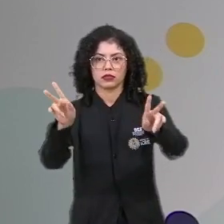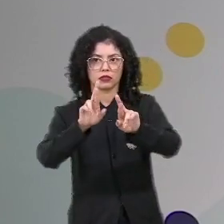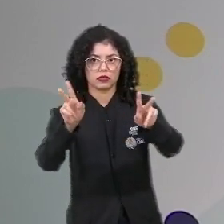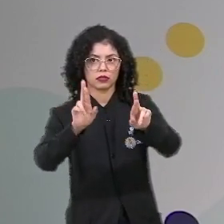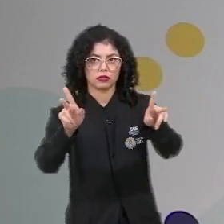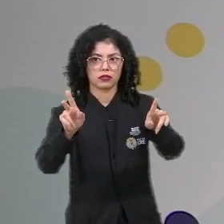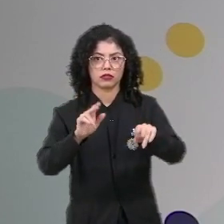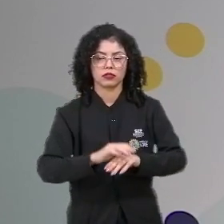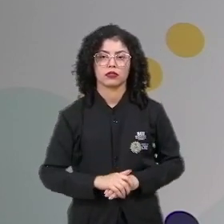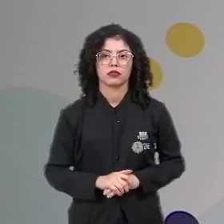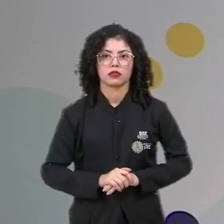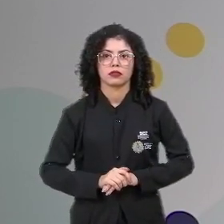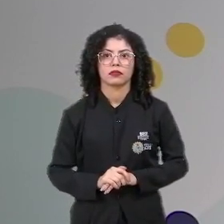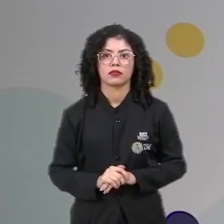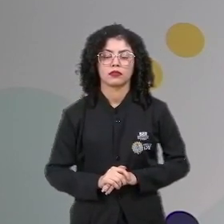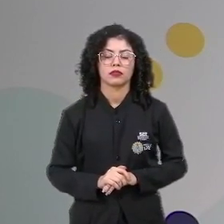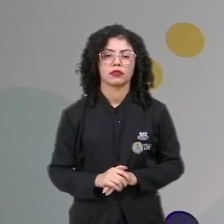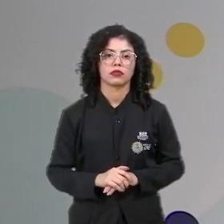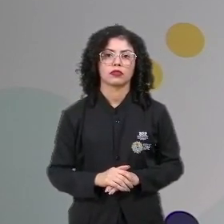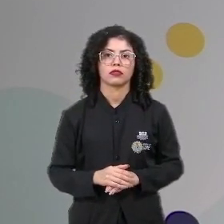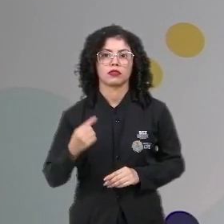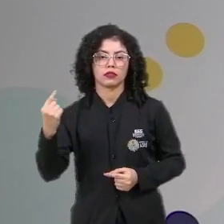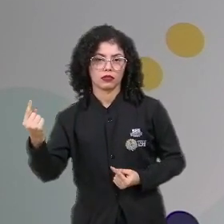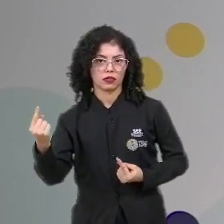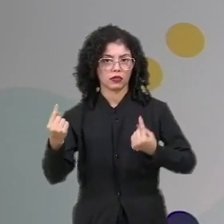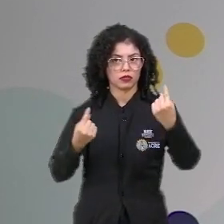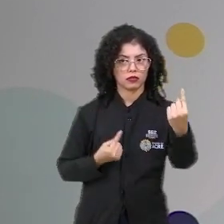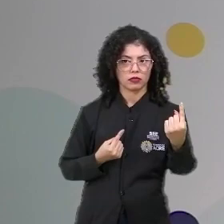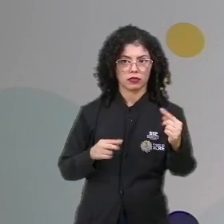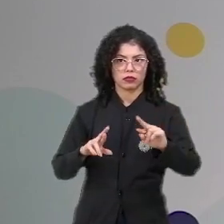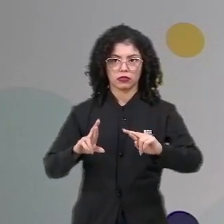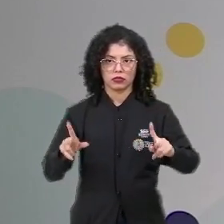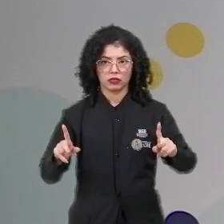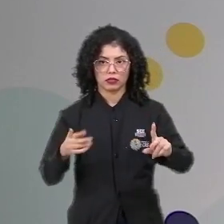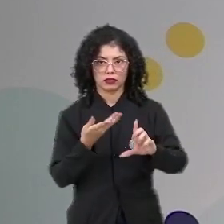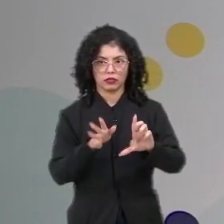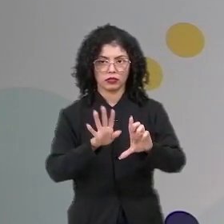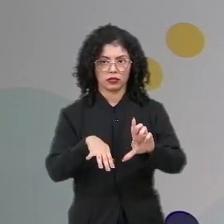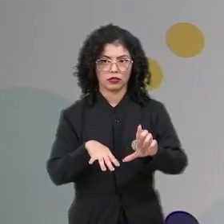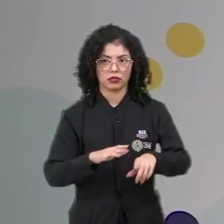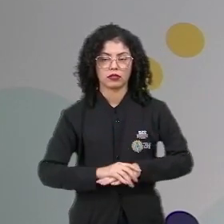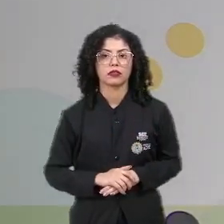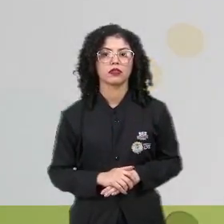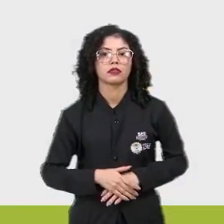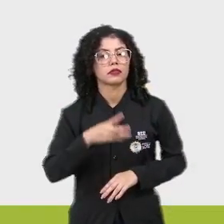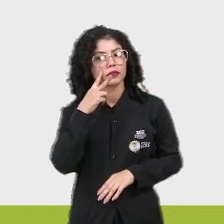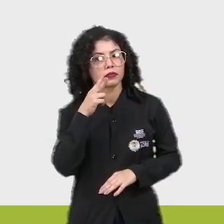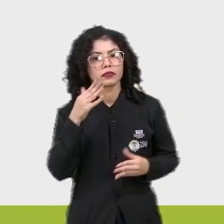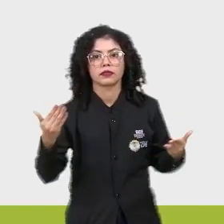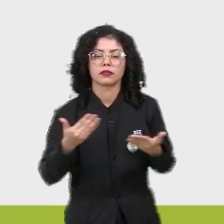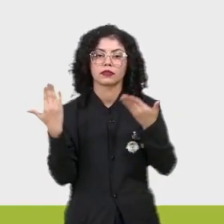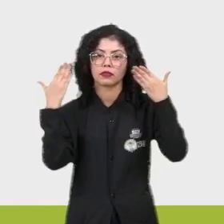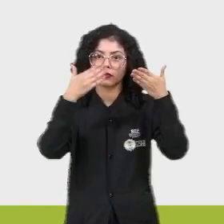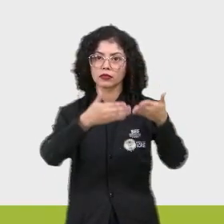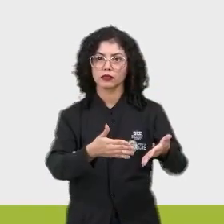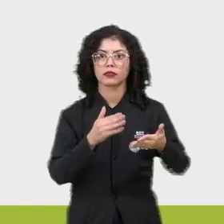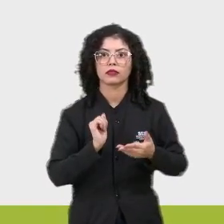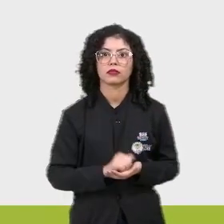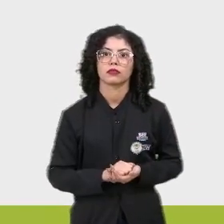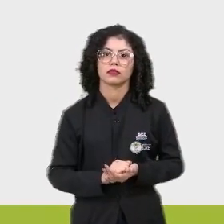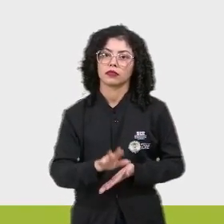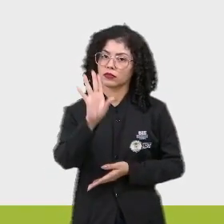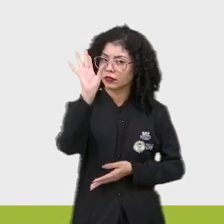diferença de um modelo para o outro, tá bom? Então, nós vamos aí focar